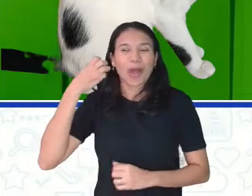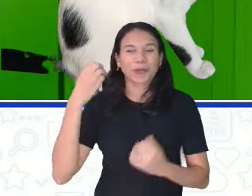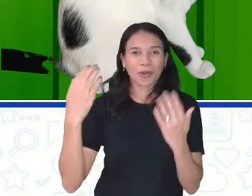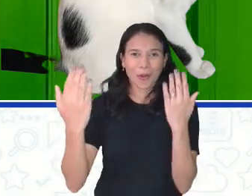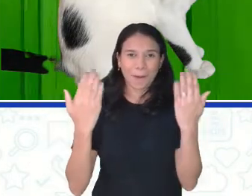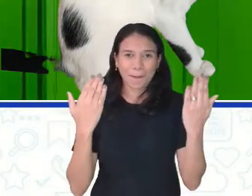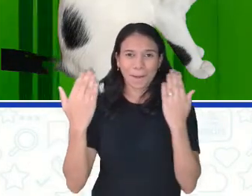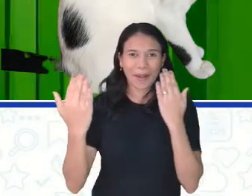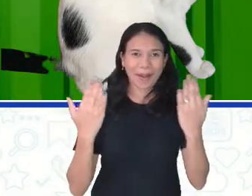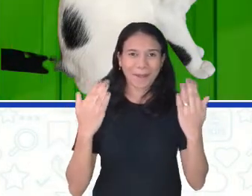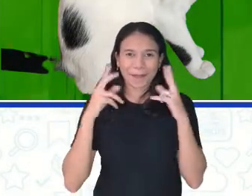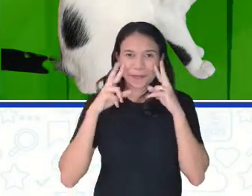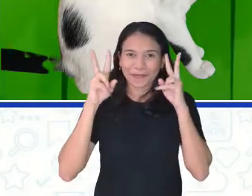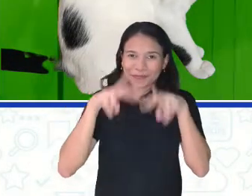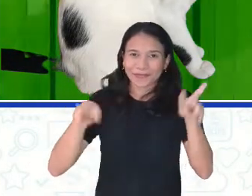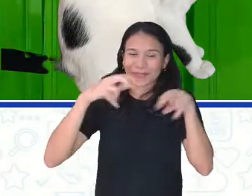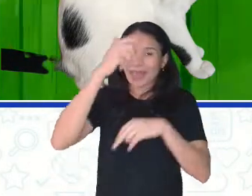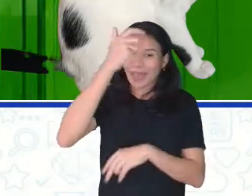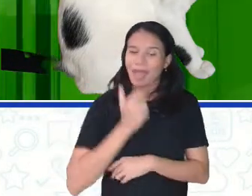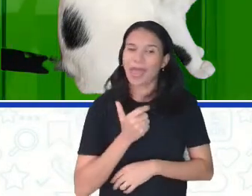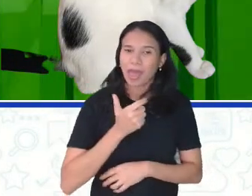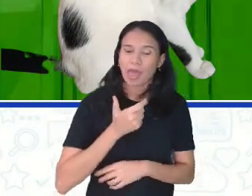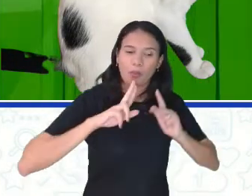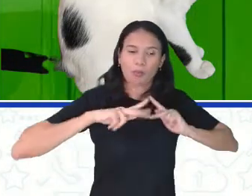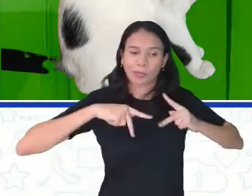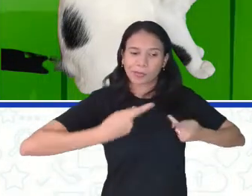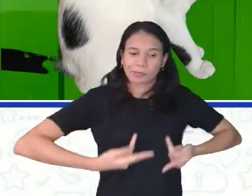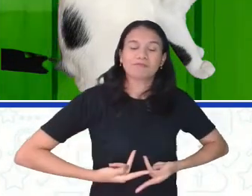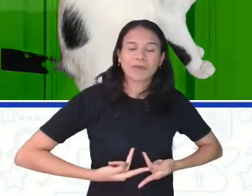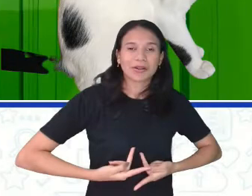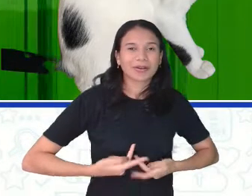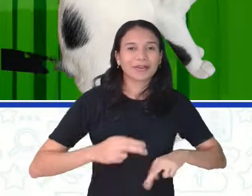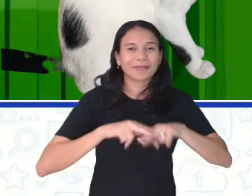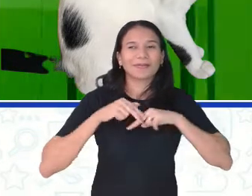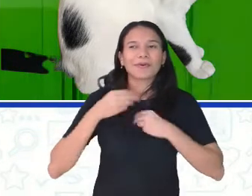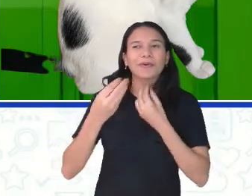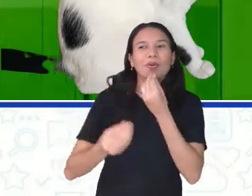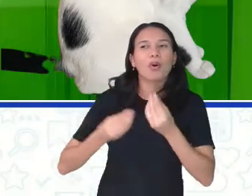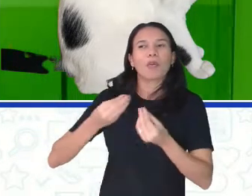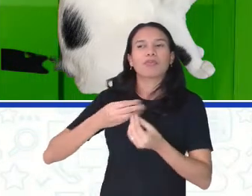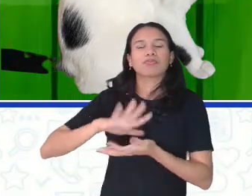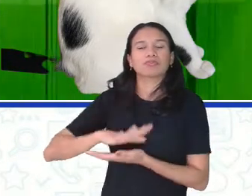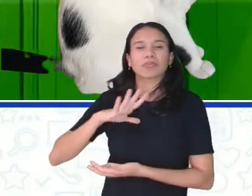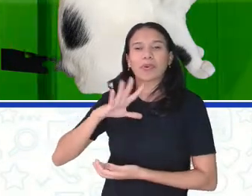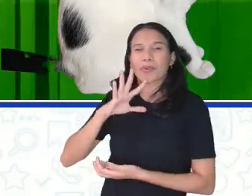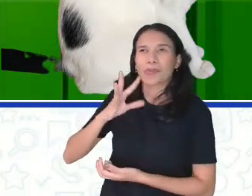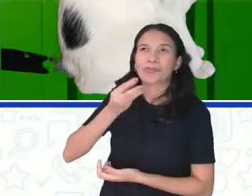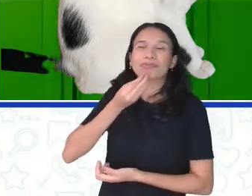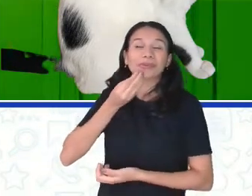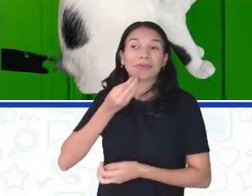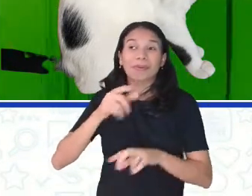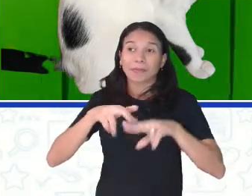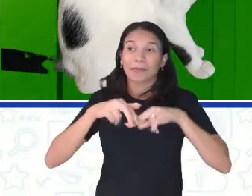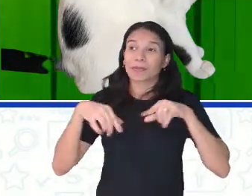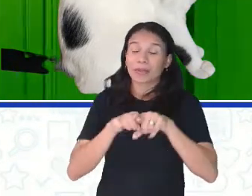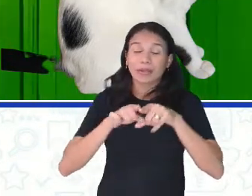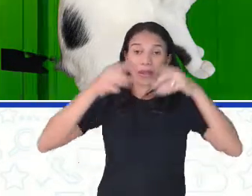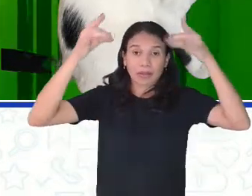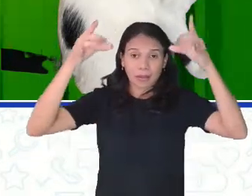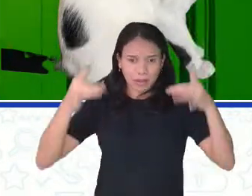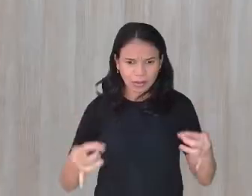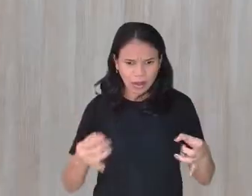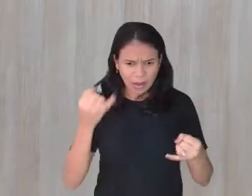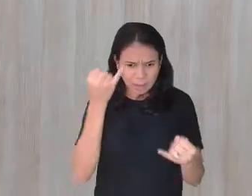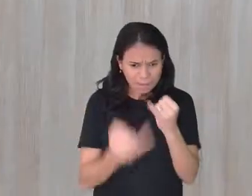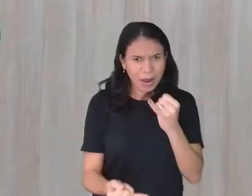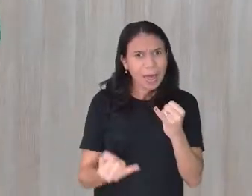para vocês, né? Eu, na questão aí de Homo sapiens, a questão aí da sabedoria, mas eu tenho uma série de coisas parecidas